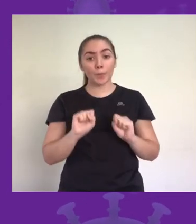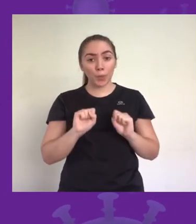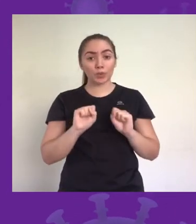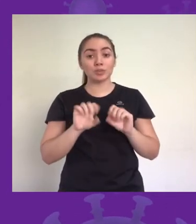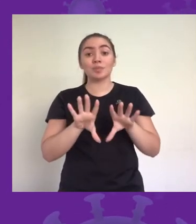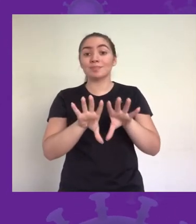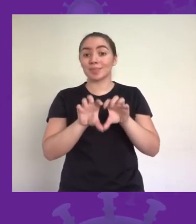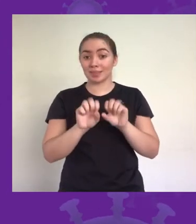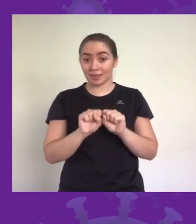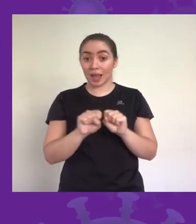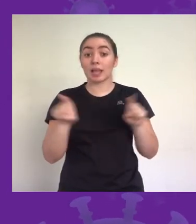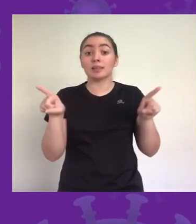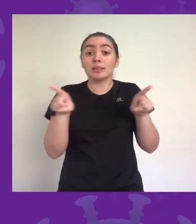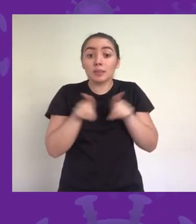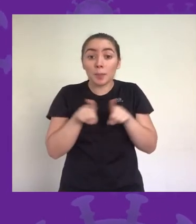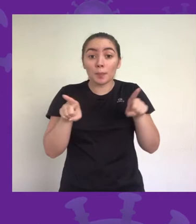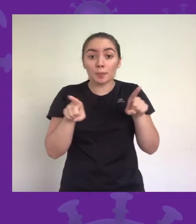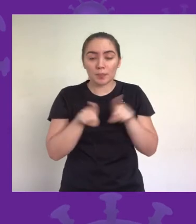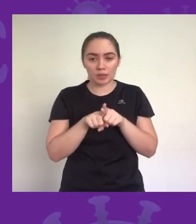pessoa